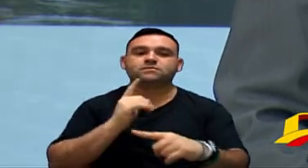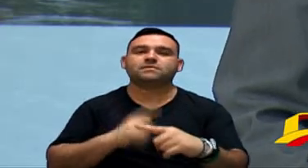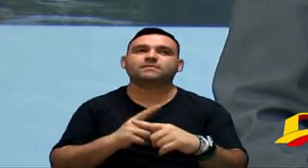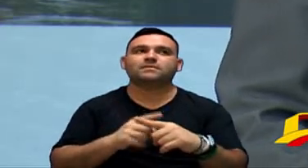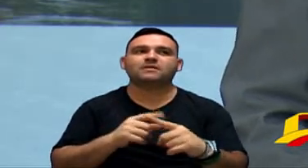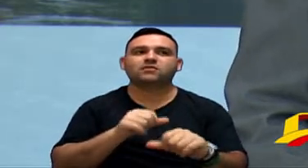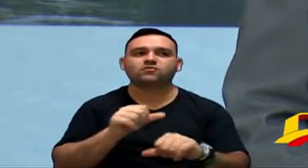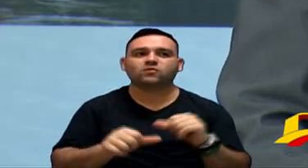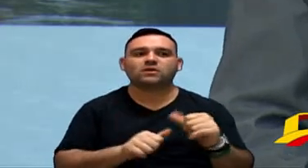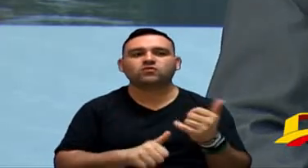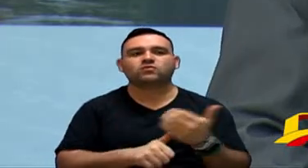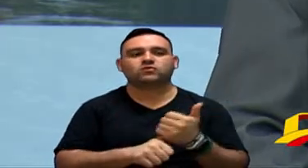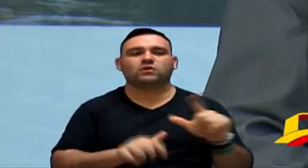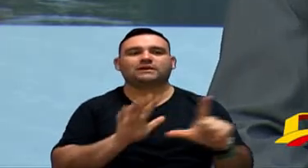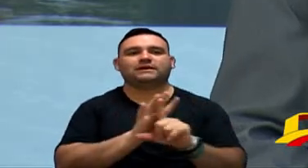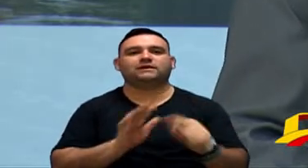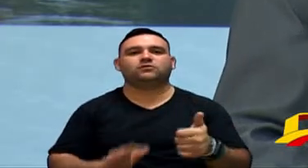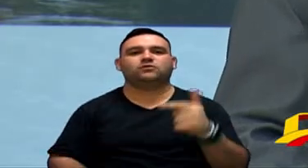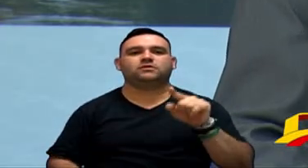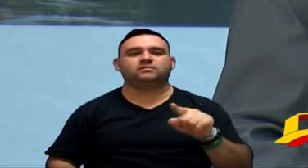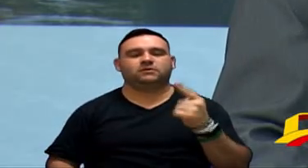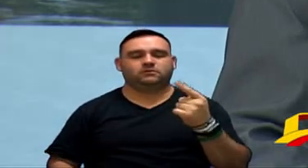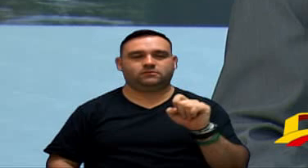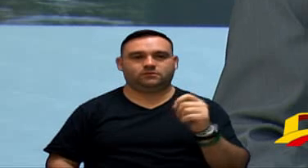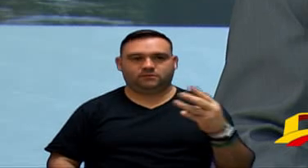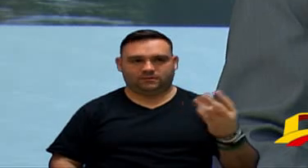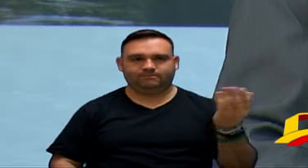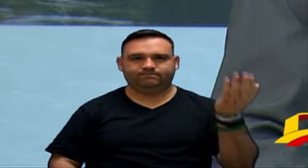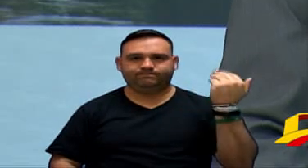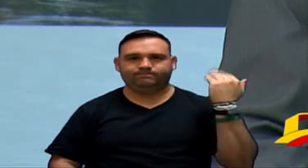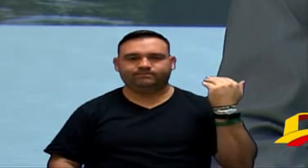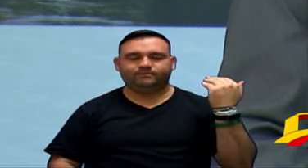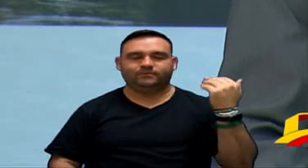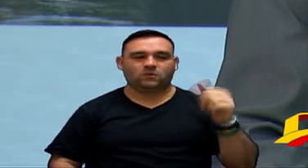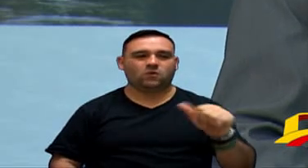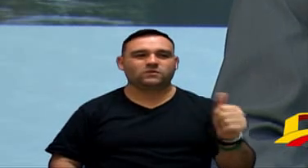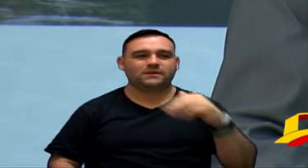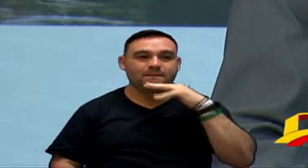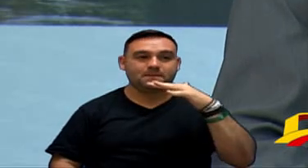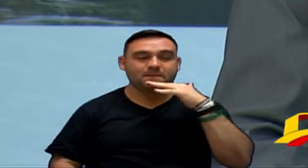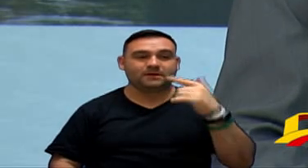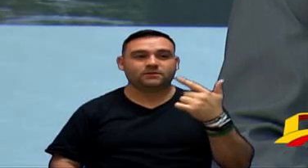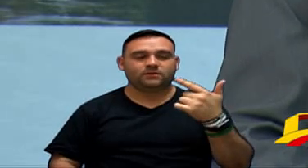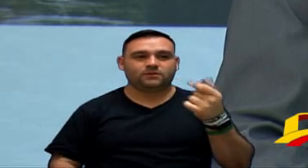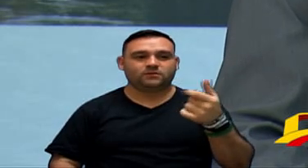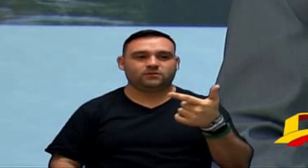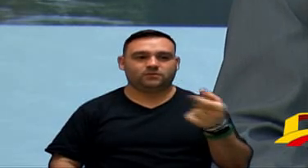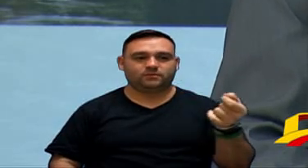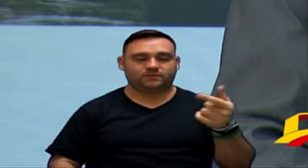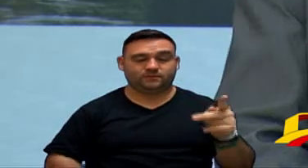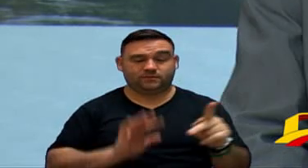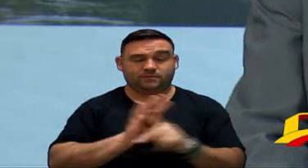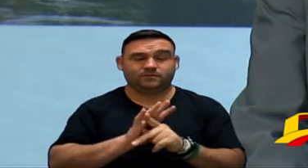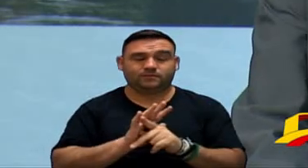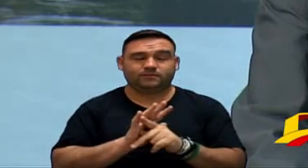substitui a lei 12.183 de 11 de março de 2020